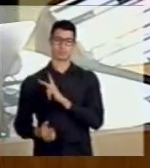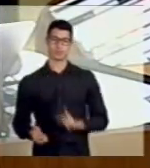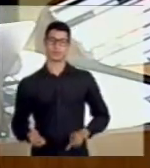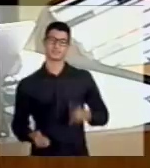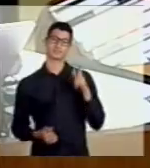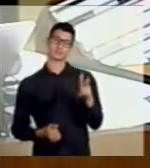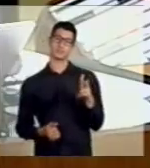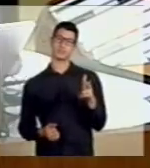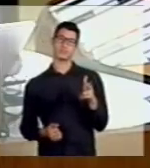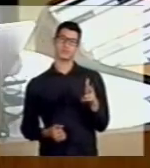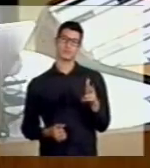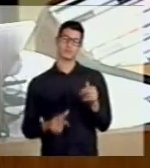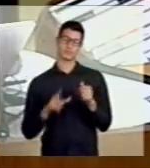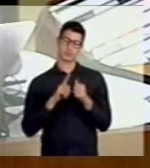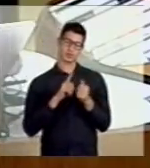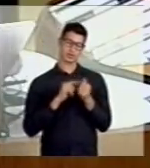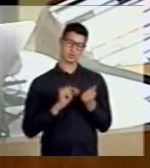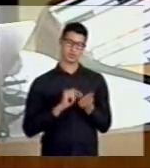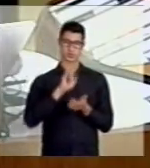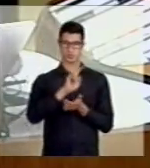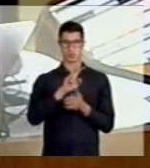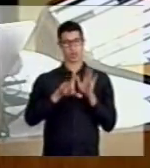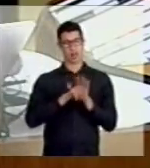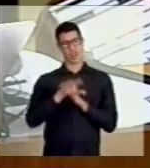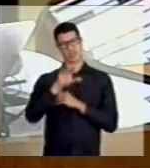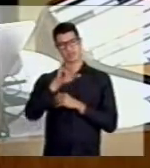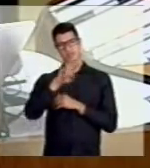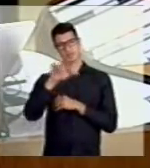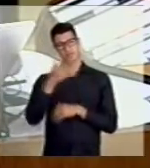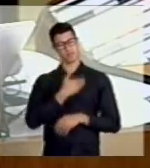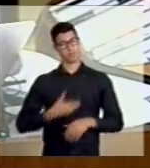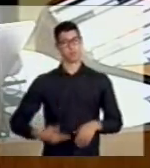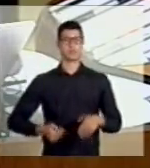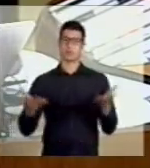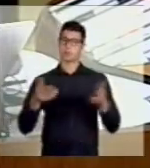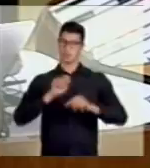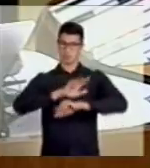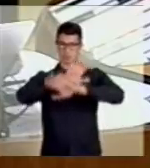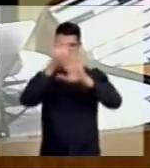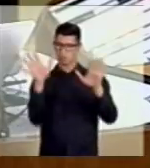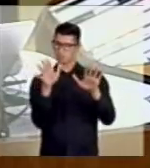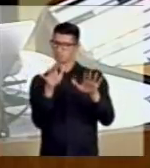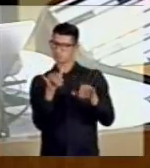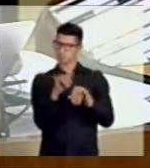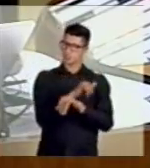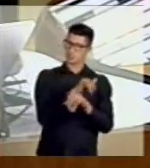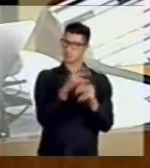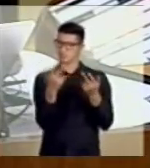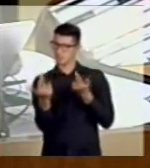artigo 5º, parágrafo 6º da Lei da Ação Civil Pública. E, neste ponto, esclareço que a ausência